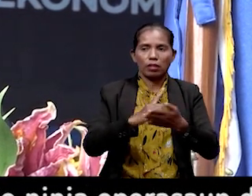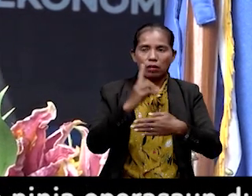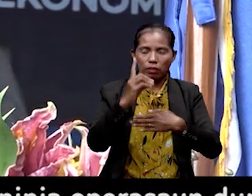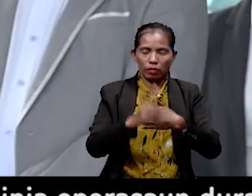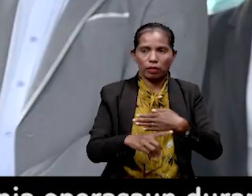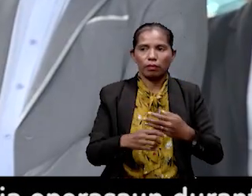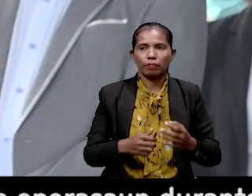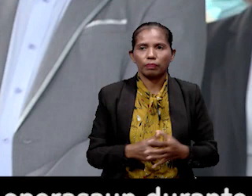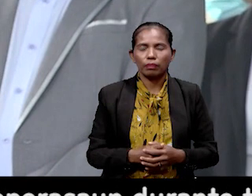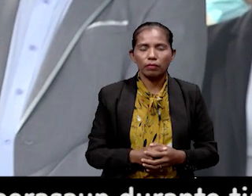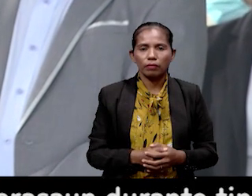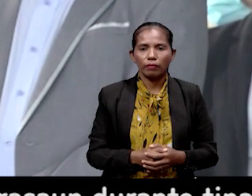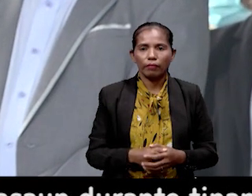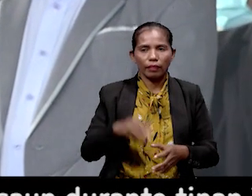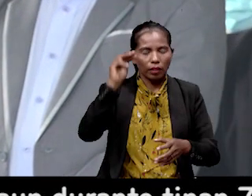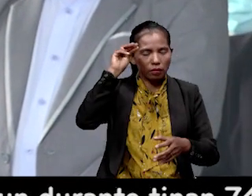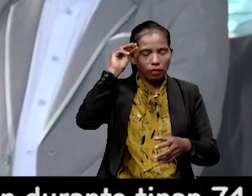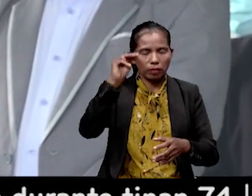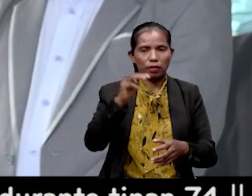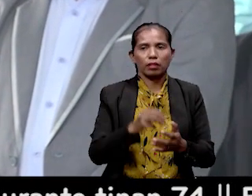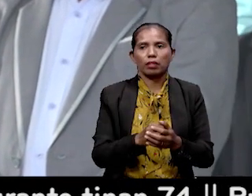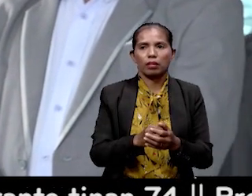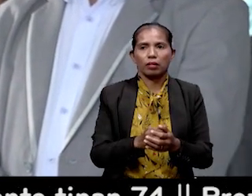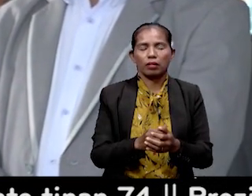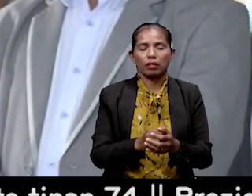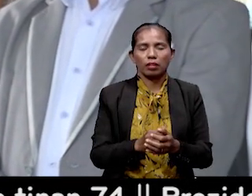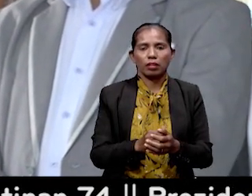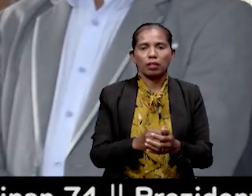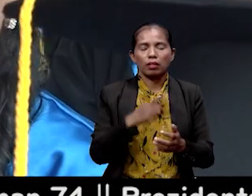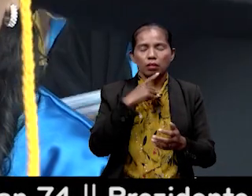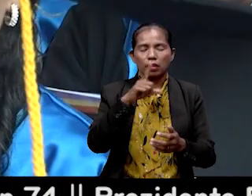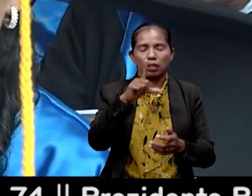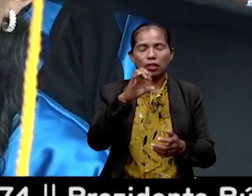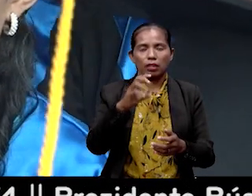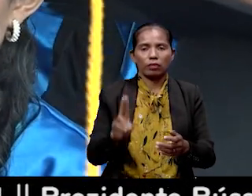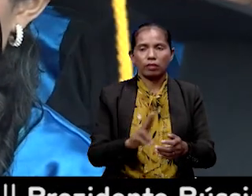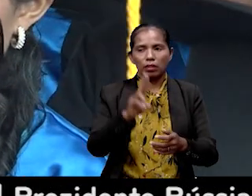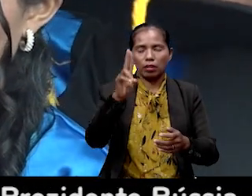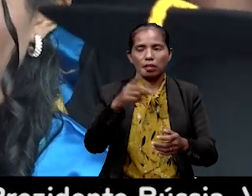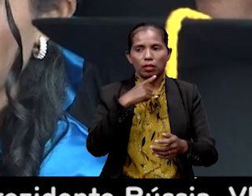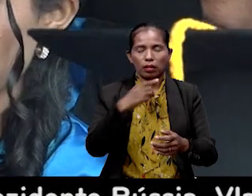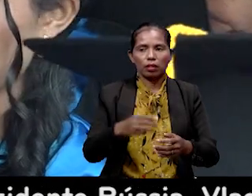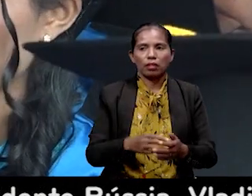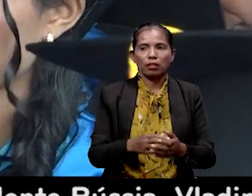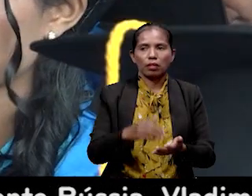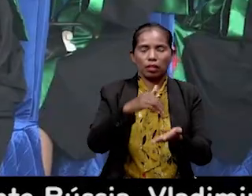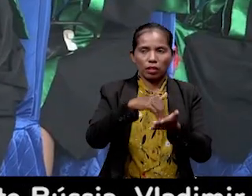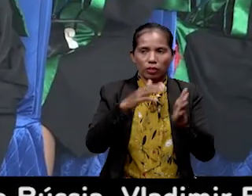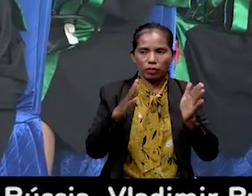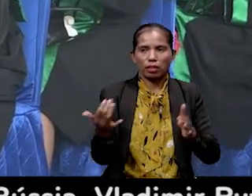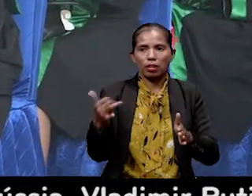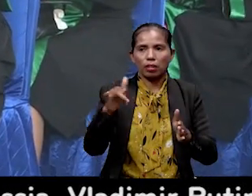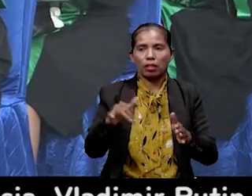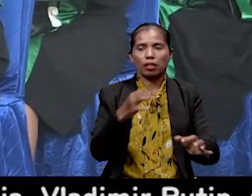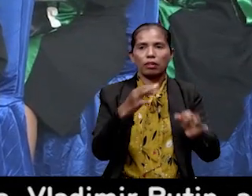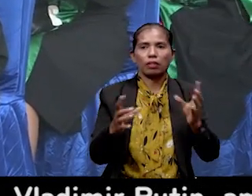itinia. Ministro Ensino Superior Ciência na Cultura, Longuinhos dos Santos, aprecia o estudante Sira, mas